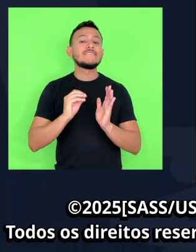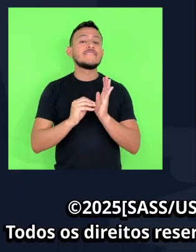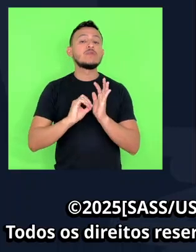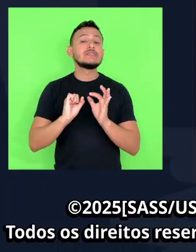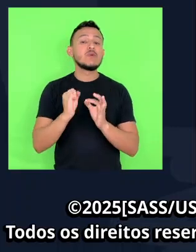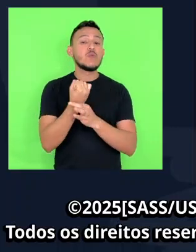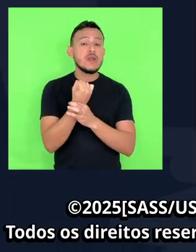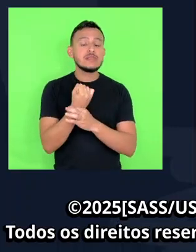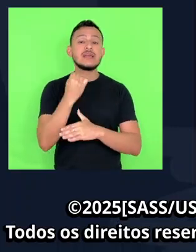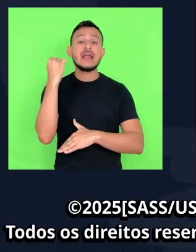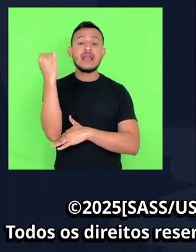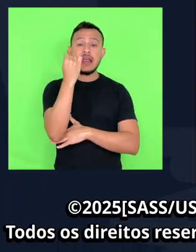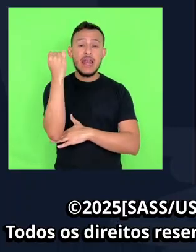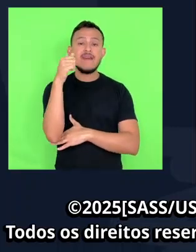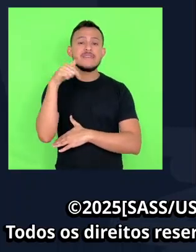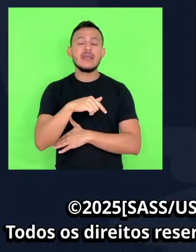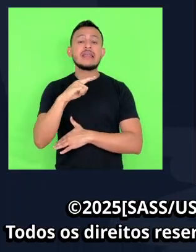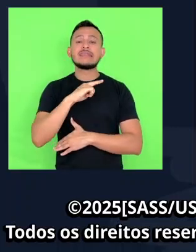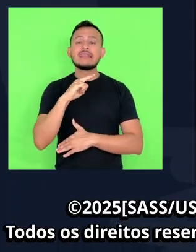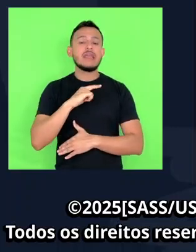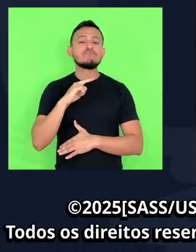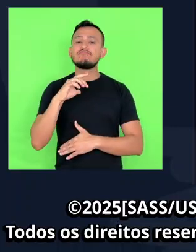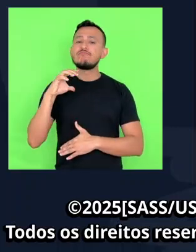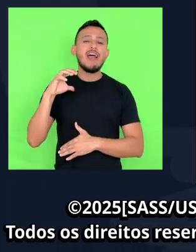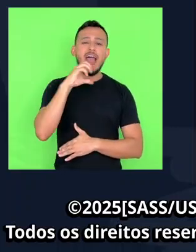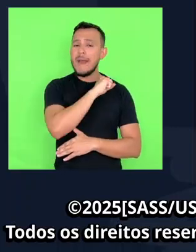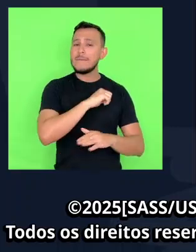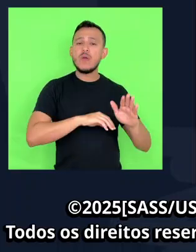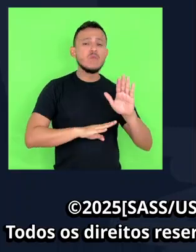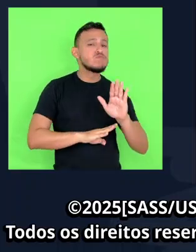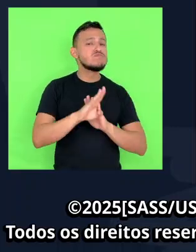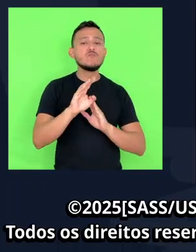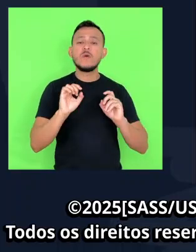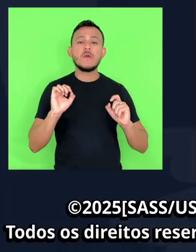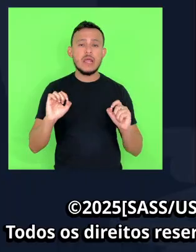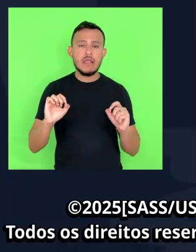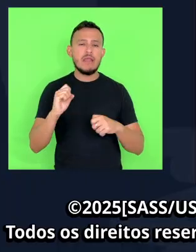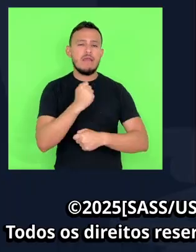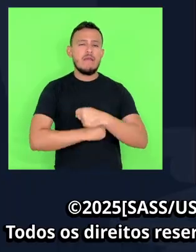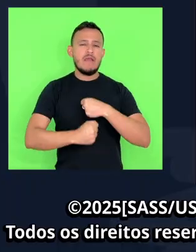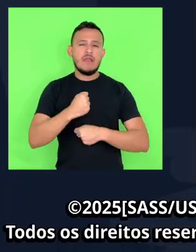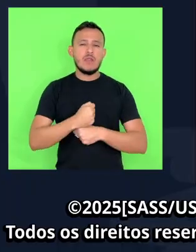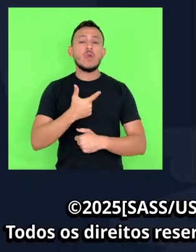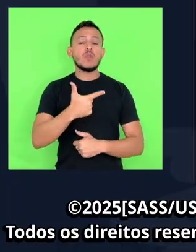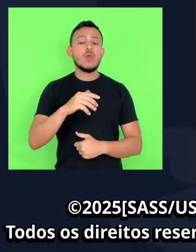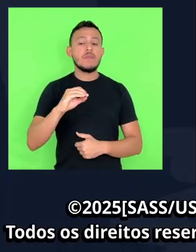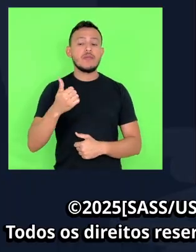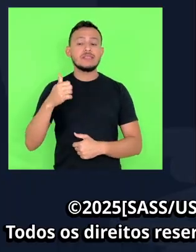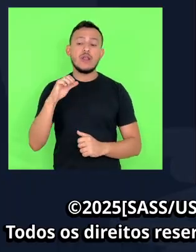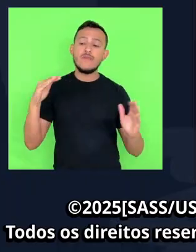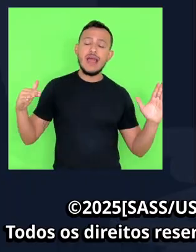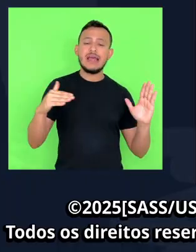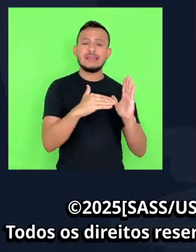insegurança grave se elevou rapidamente nos anos de